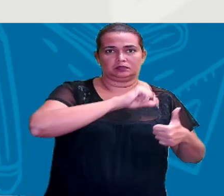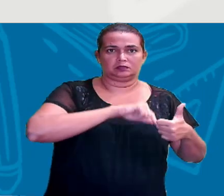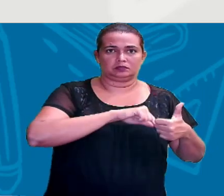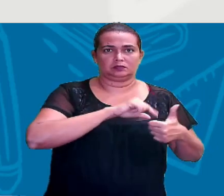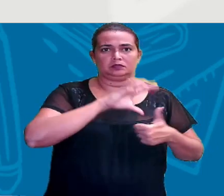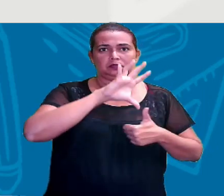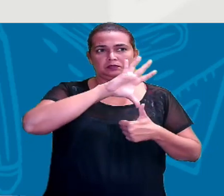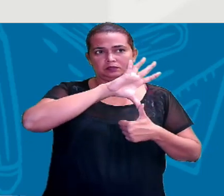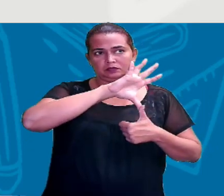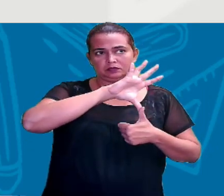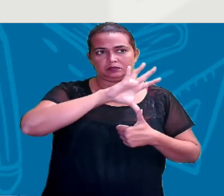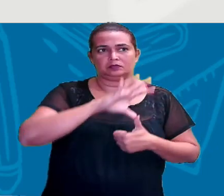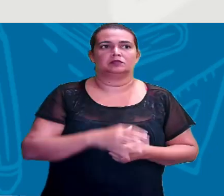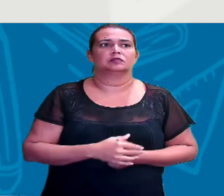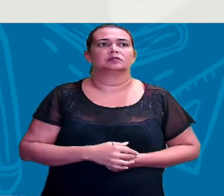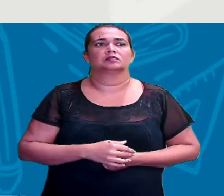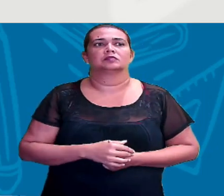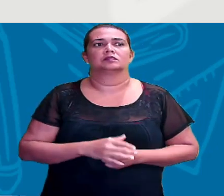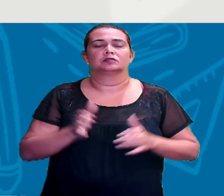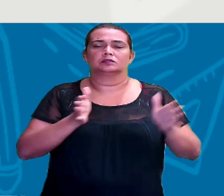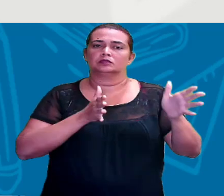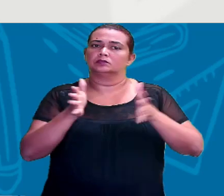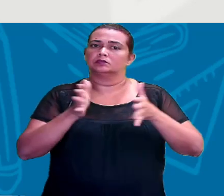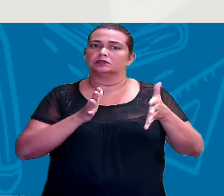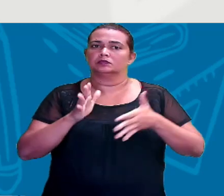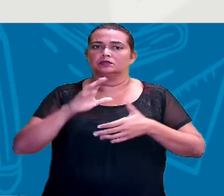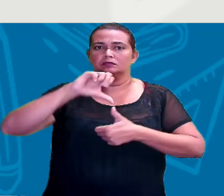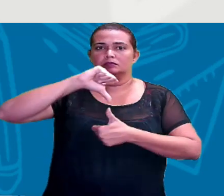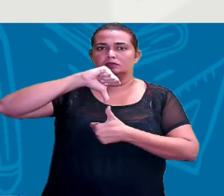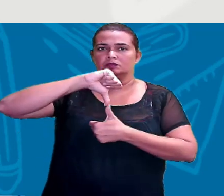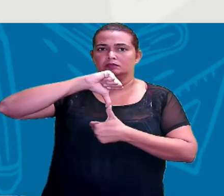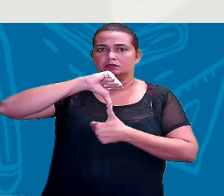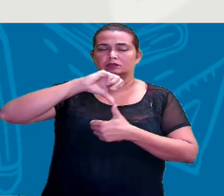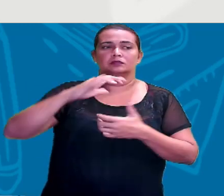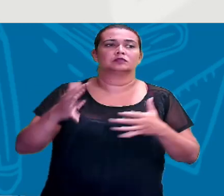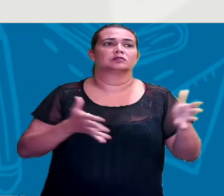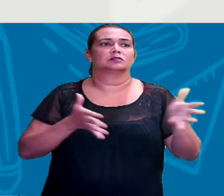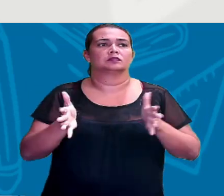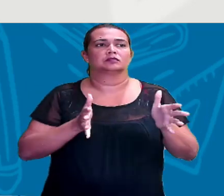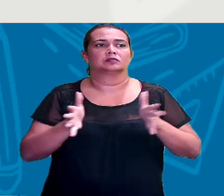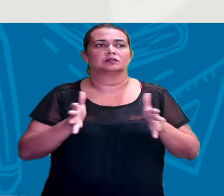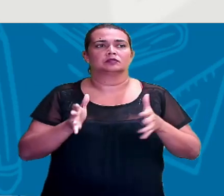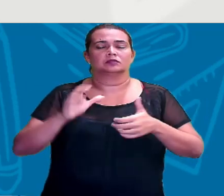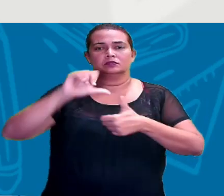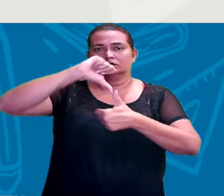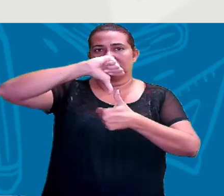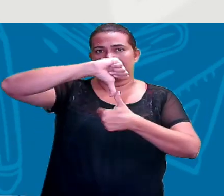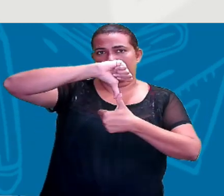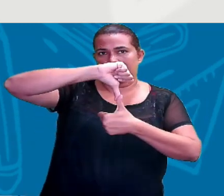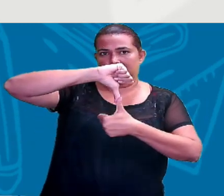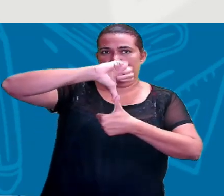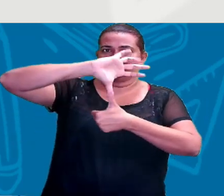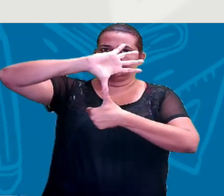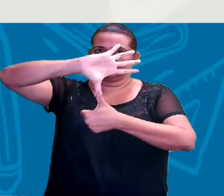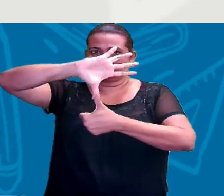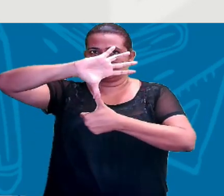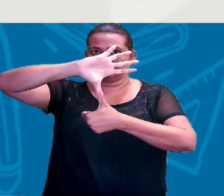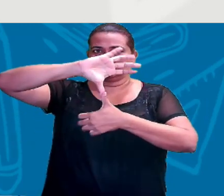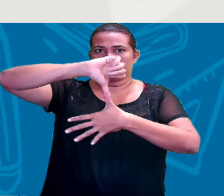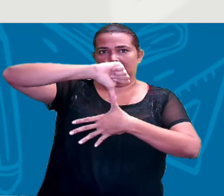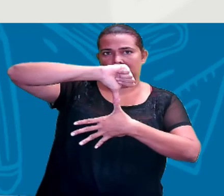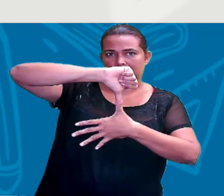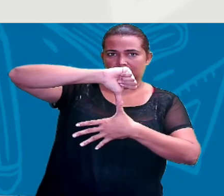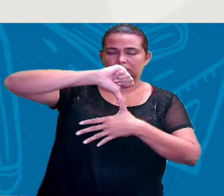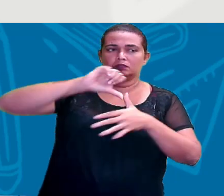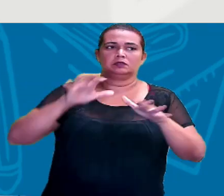América do Sul. E entre a América do Norte e a América do Sul, existe a América Central, que está em vermelho, né?